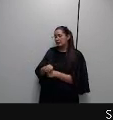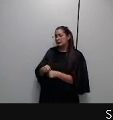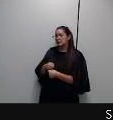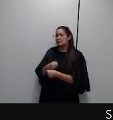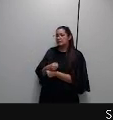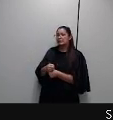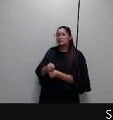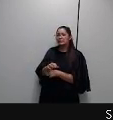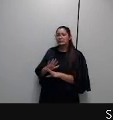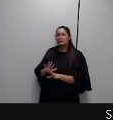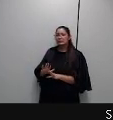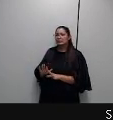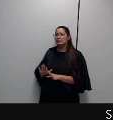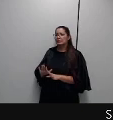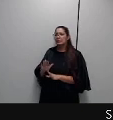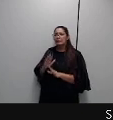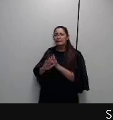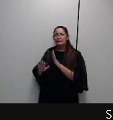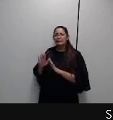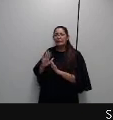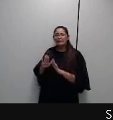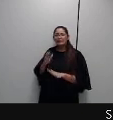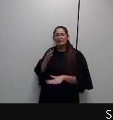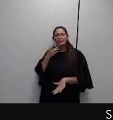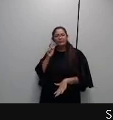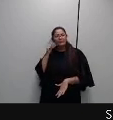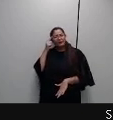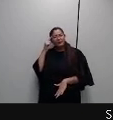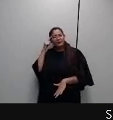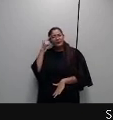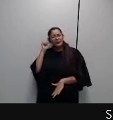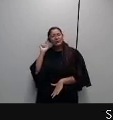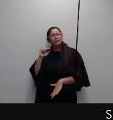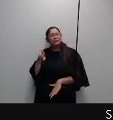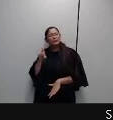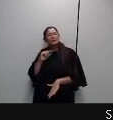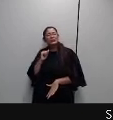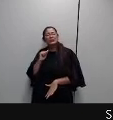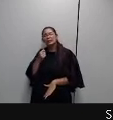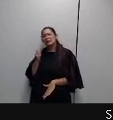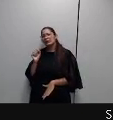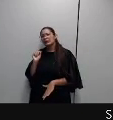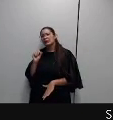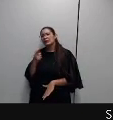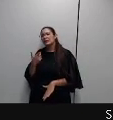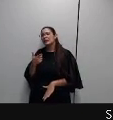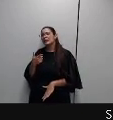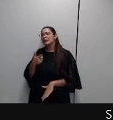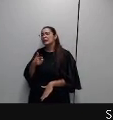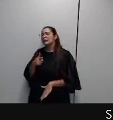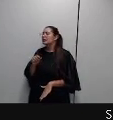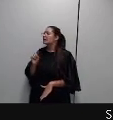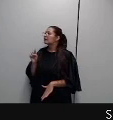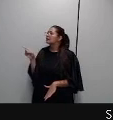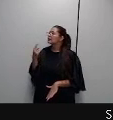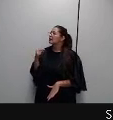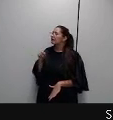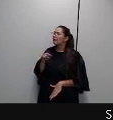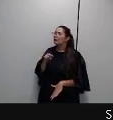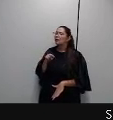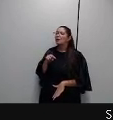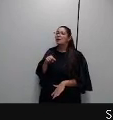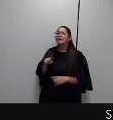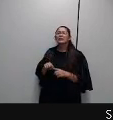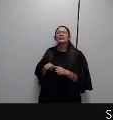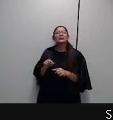pretas eu só a minha vida a minha dúvida rápida aqui e lá também não há dúvida que se tratava de uma